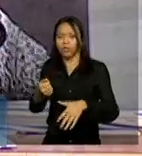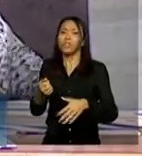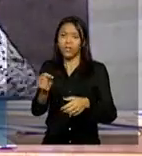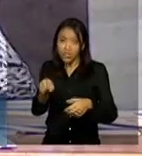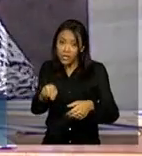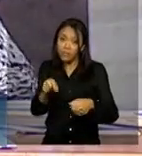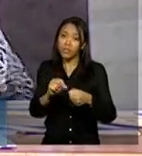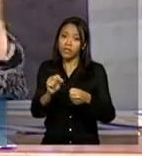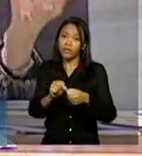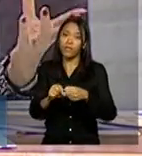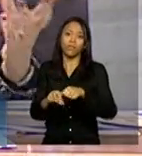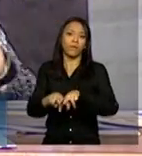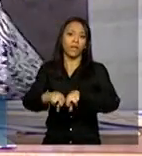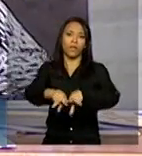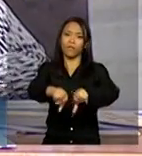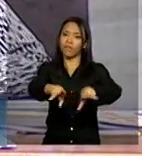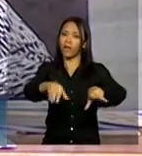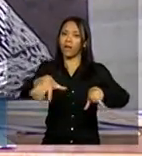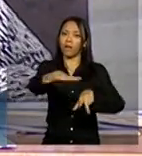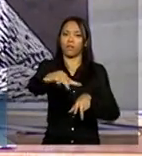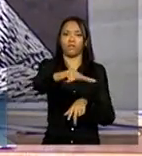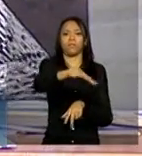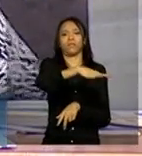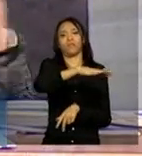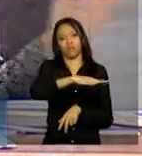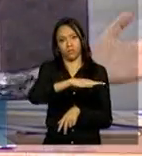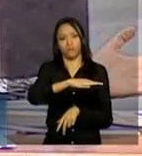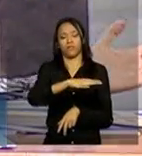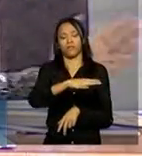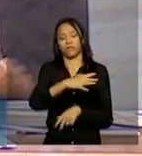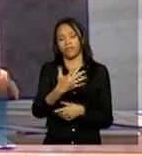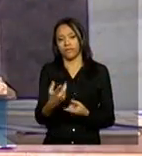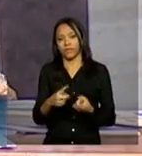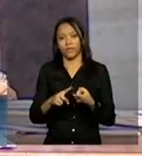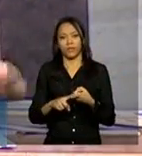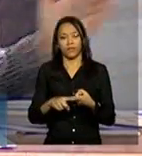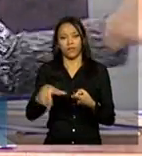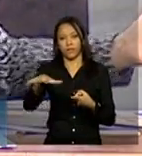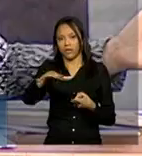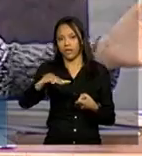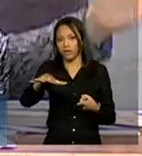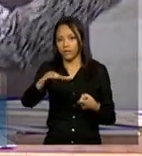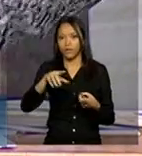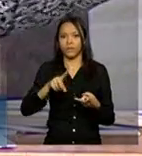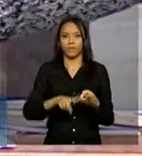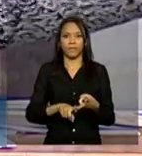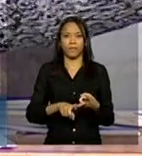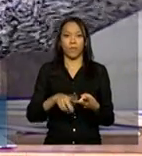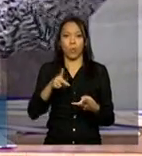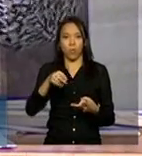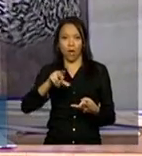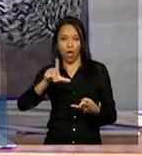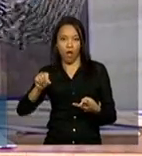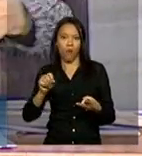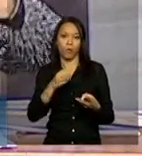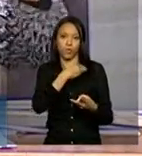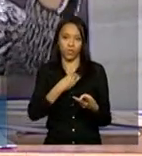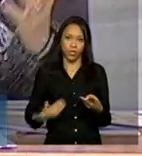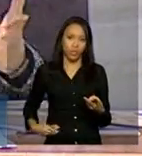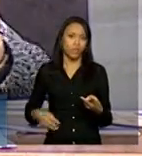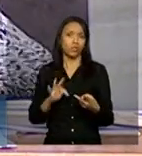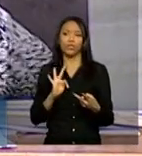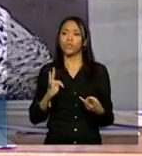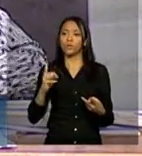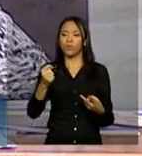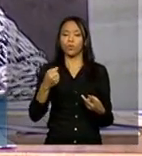citou algumas obras grandes, mas em todas as áreas, na área do ministro Paulo Sérgio, do ministro Paulo Teixeira, de todos